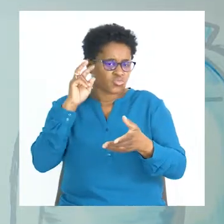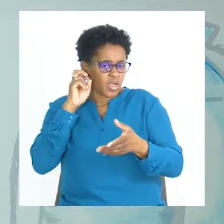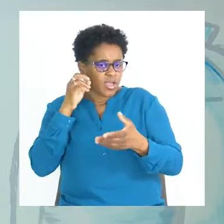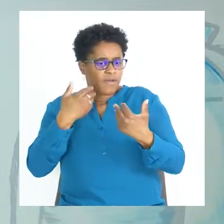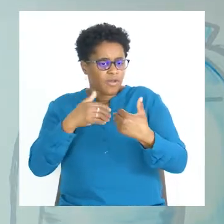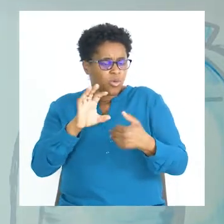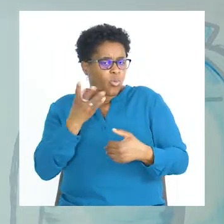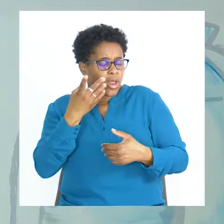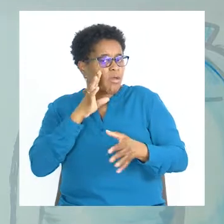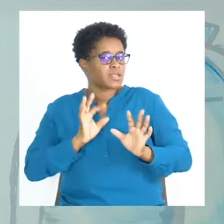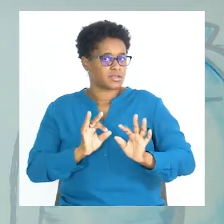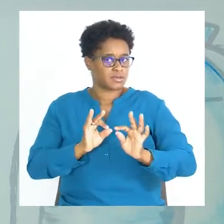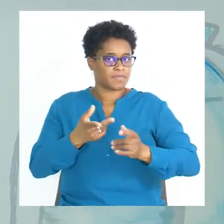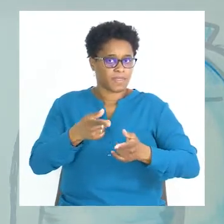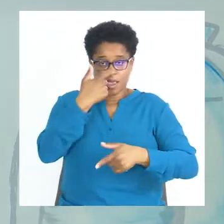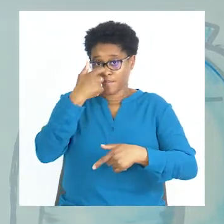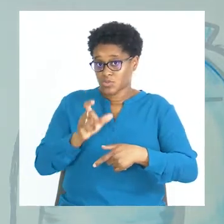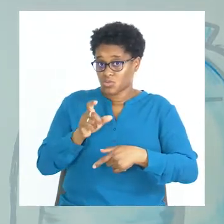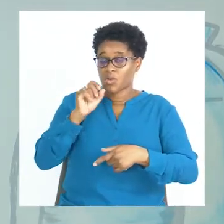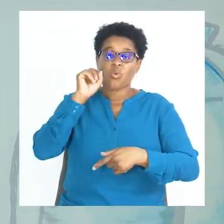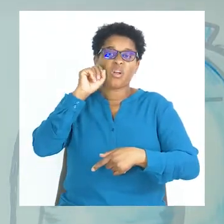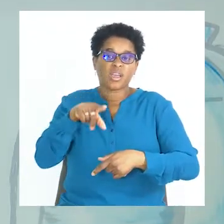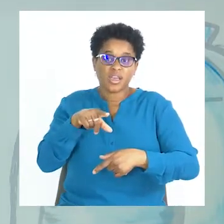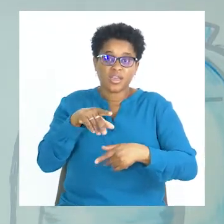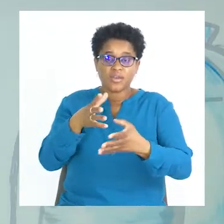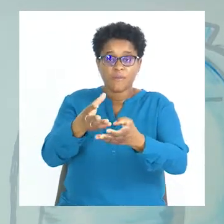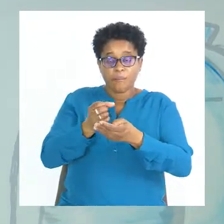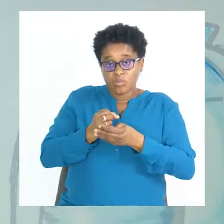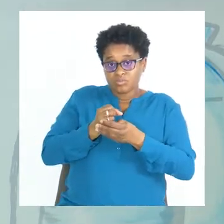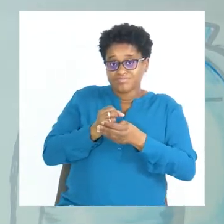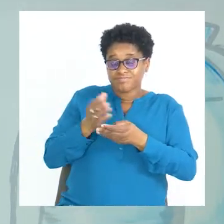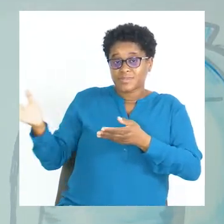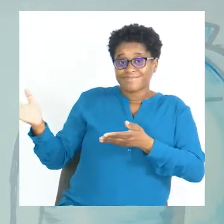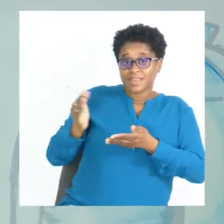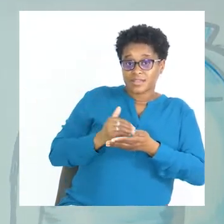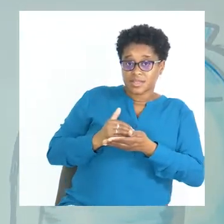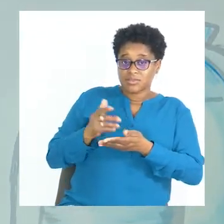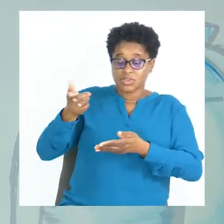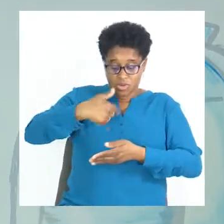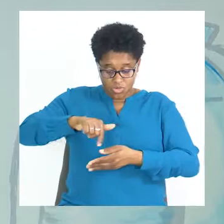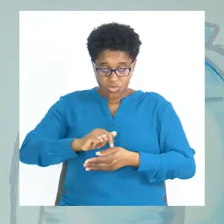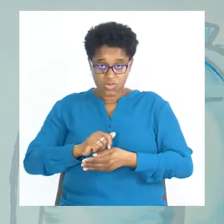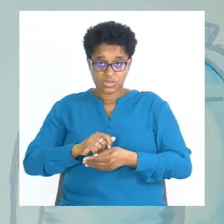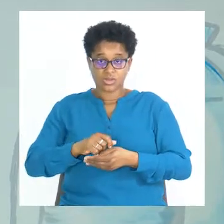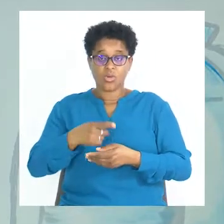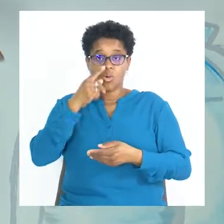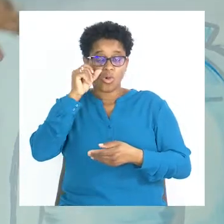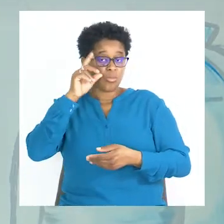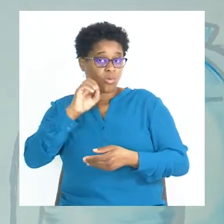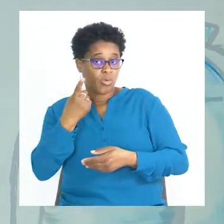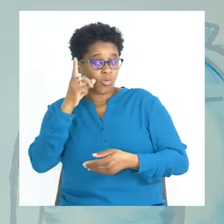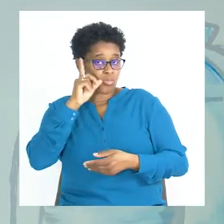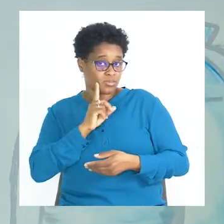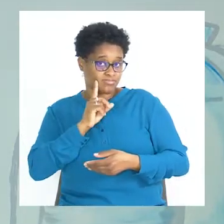escutar. E quando assim é, a pessoa com quem puxamos até nós, trazemos até nós, que é o alocutário ou a